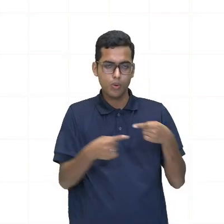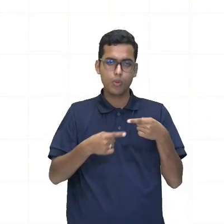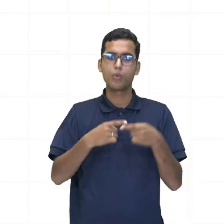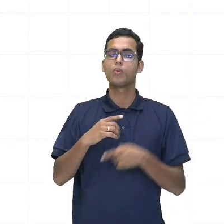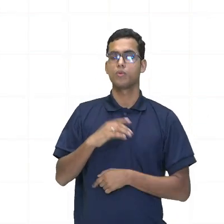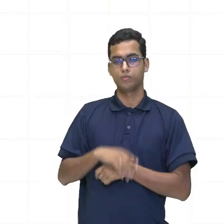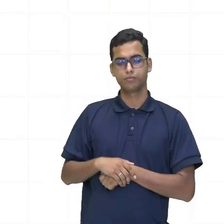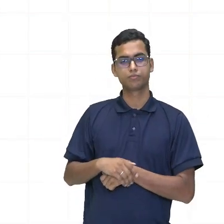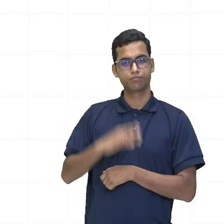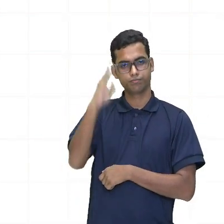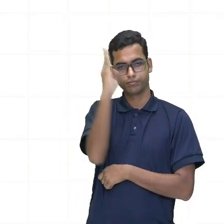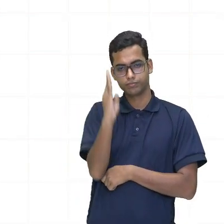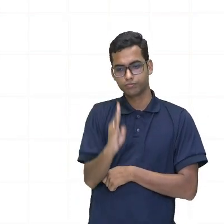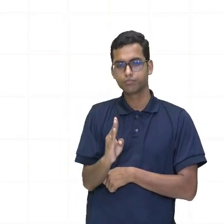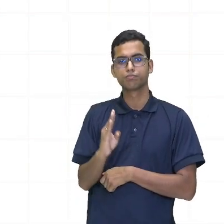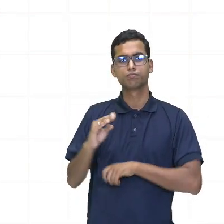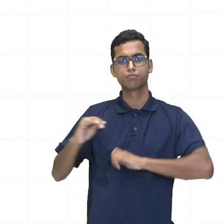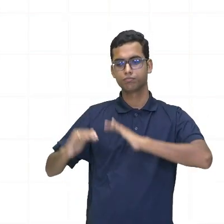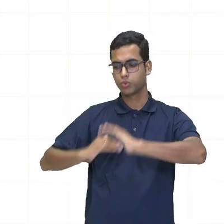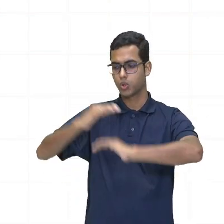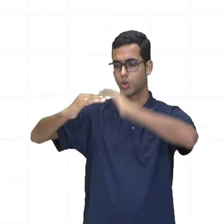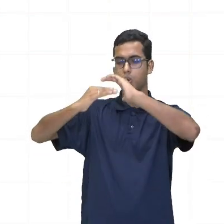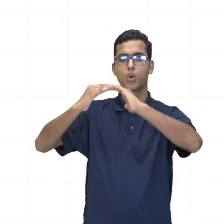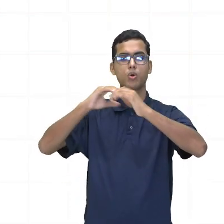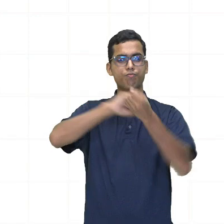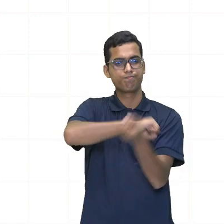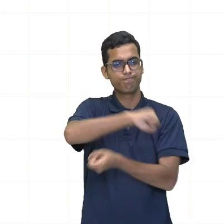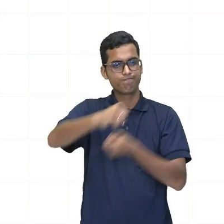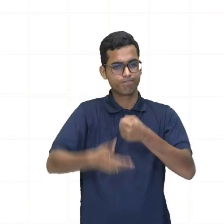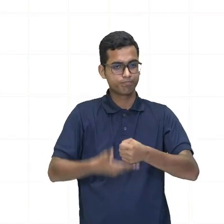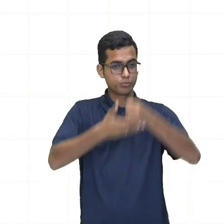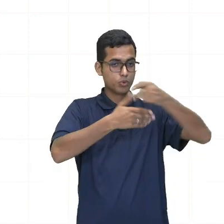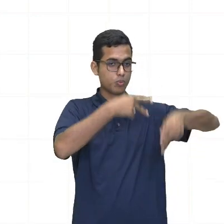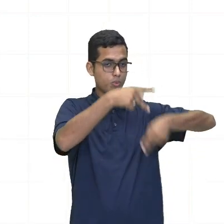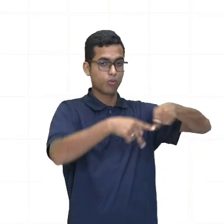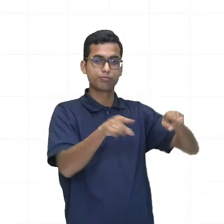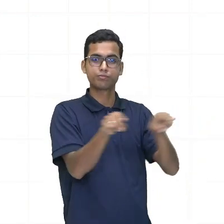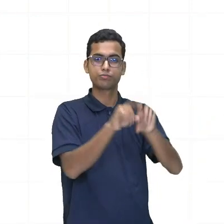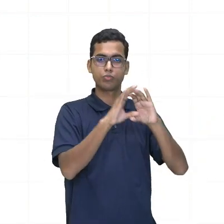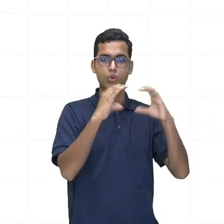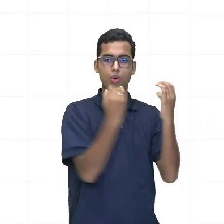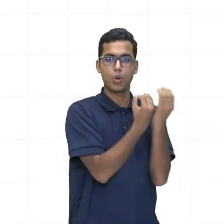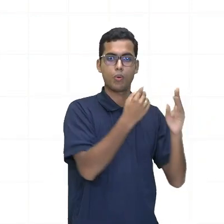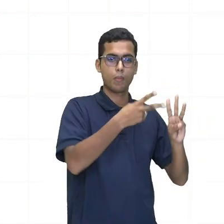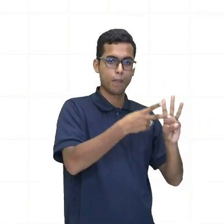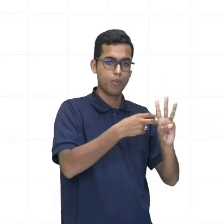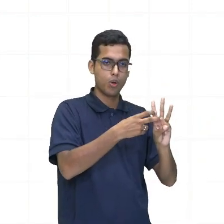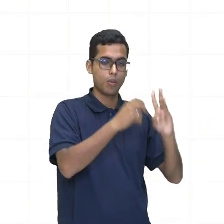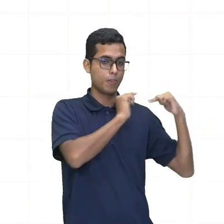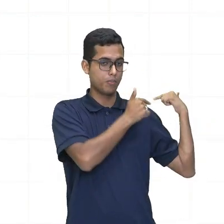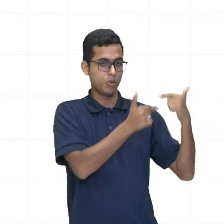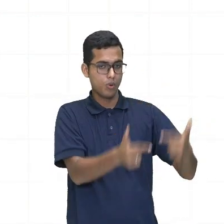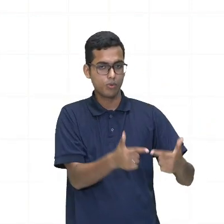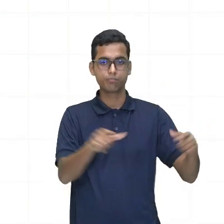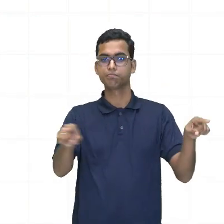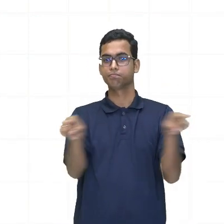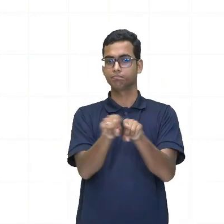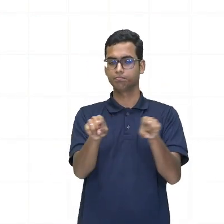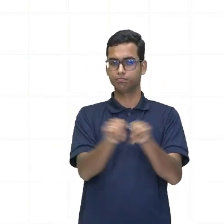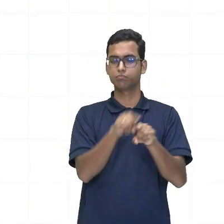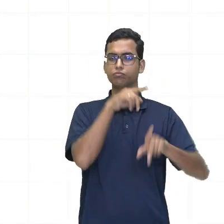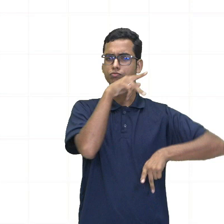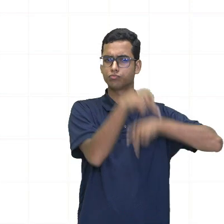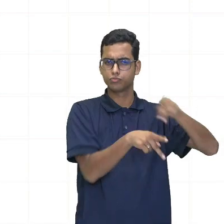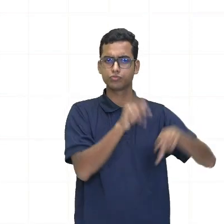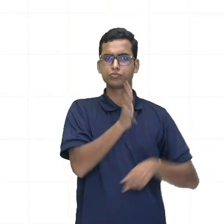Desenvolvimento Sustentável dos povos e comunidades tradicionais. Lembrando que povos tradicionais eram aqueles povos que